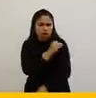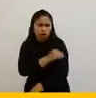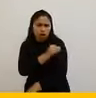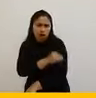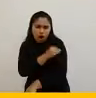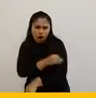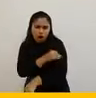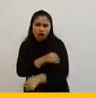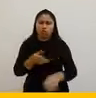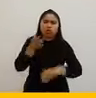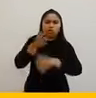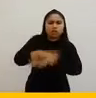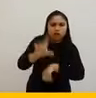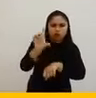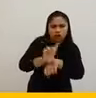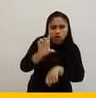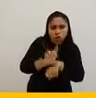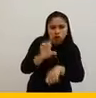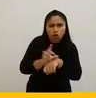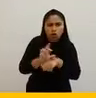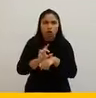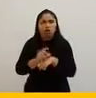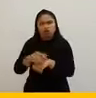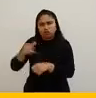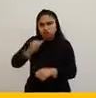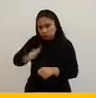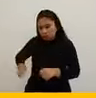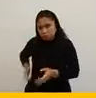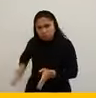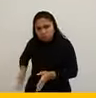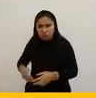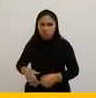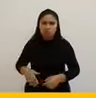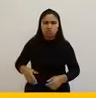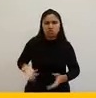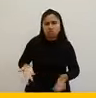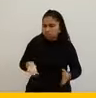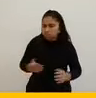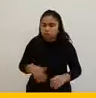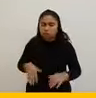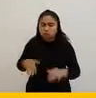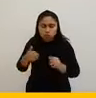nos estabelecimentos, portem ele consigo para fazer uso constante.